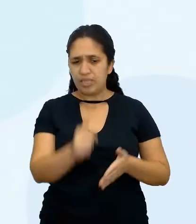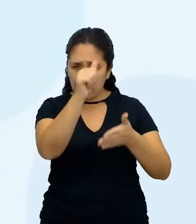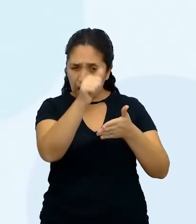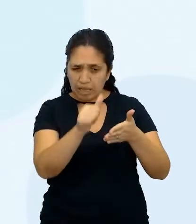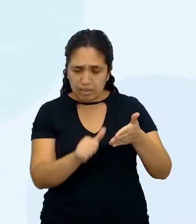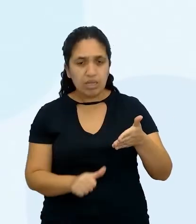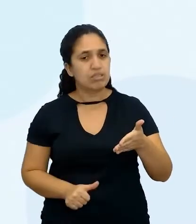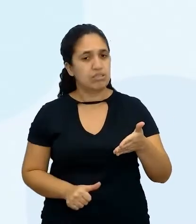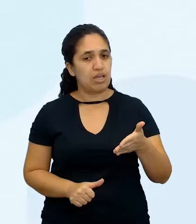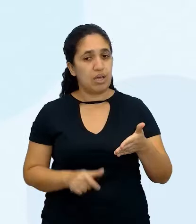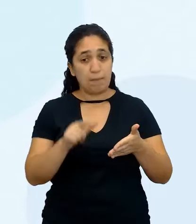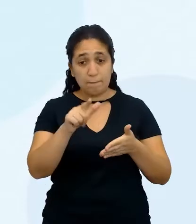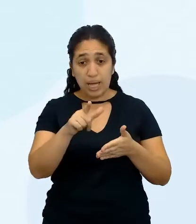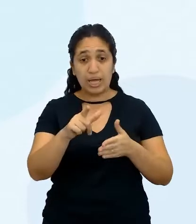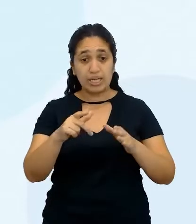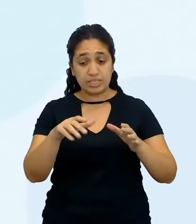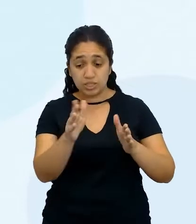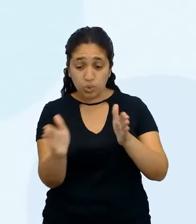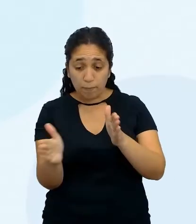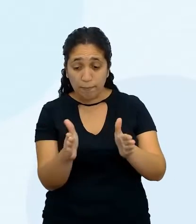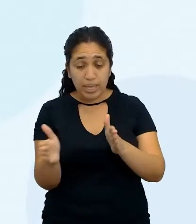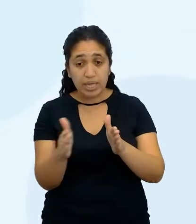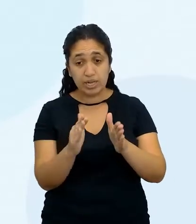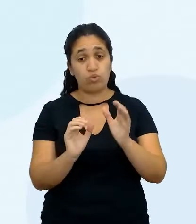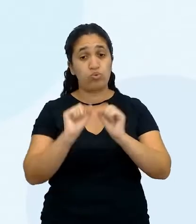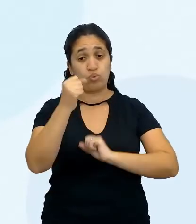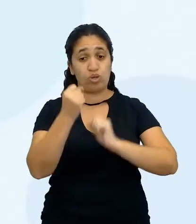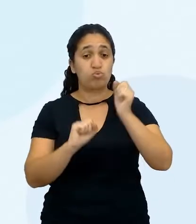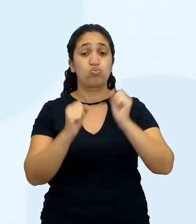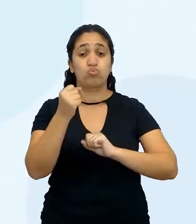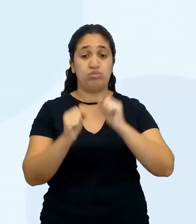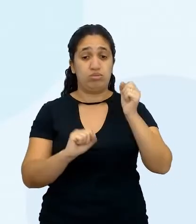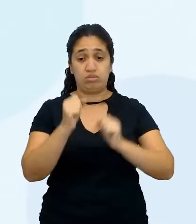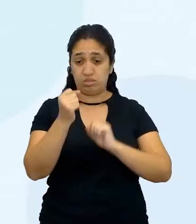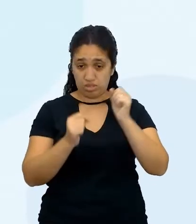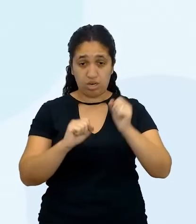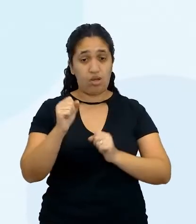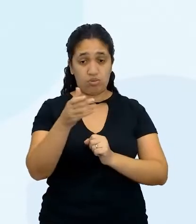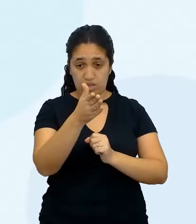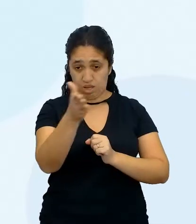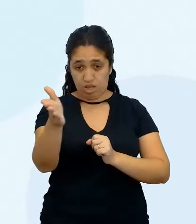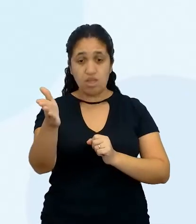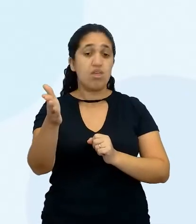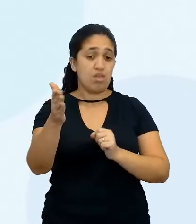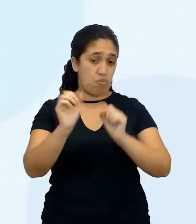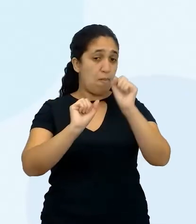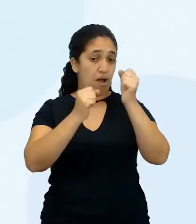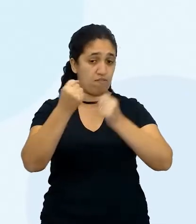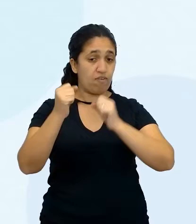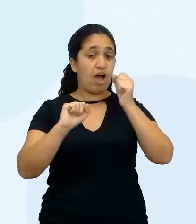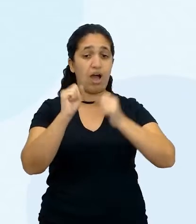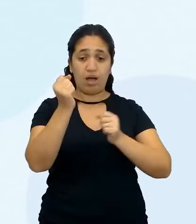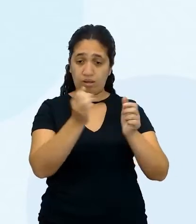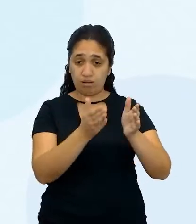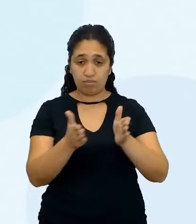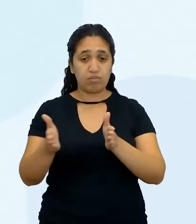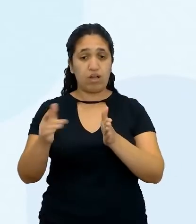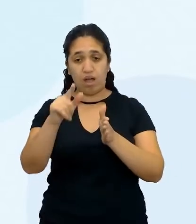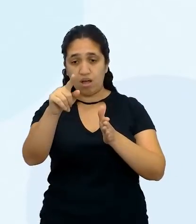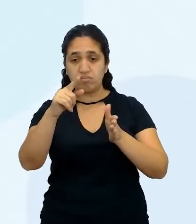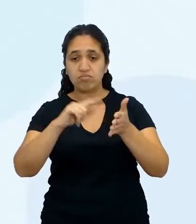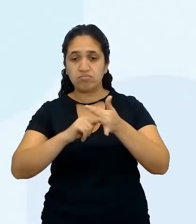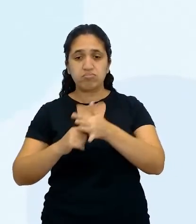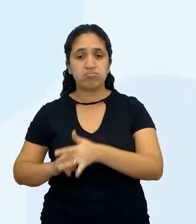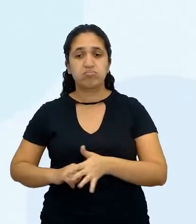fase industrial. Então, aí vocês estão vendo uma fábrica, né? O que parece ser uma fábrica e